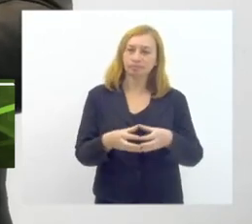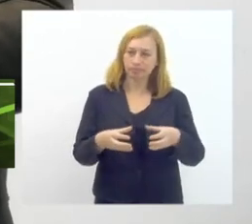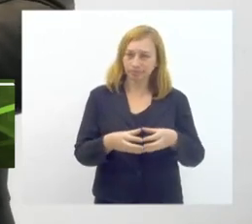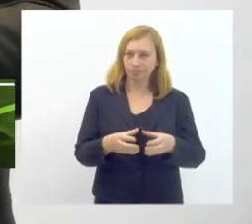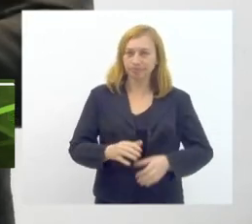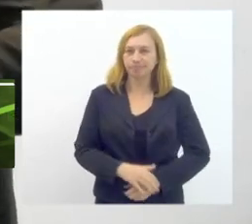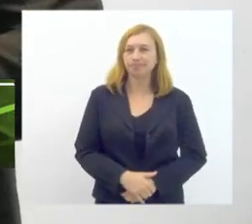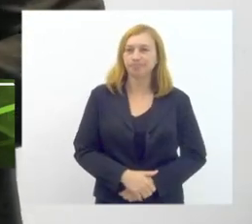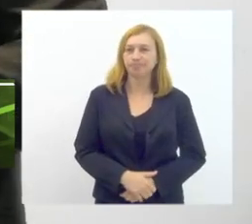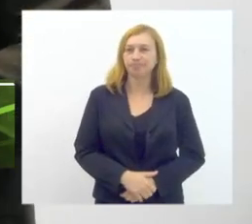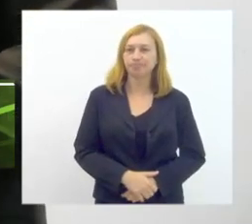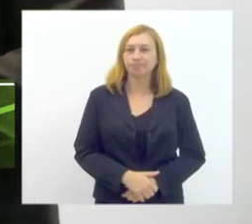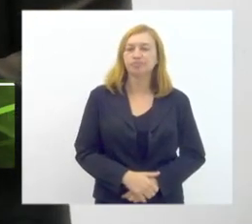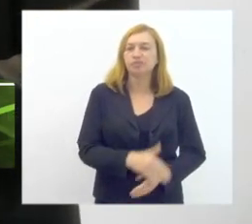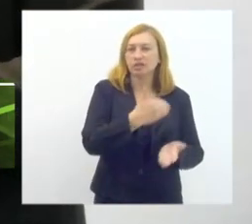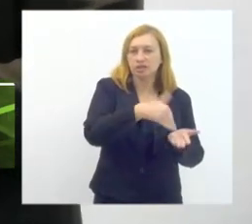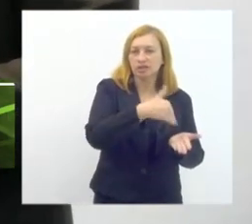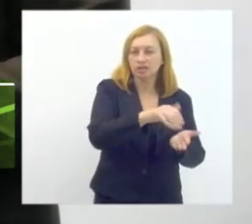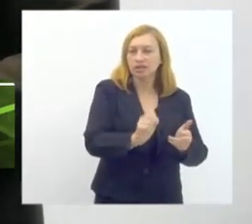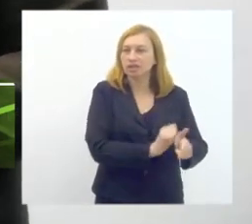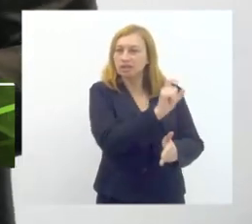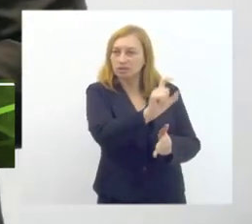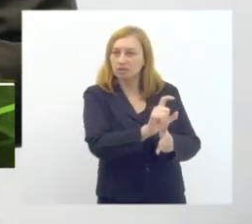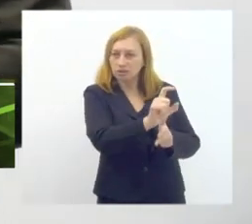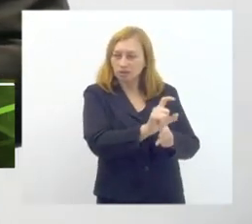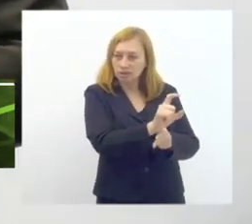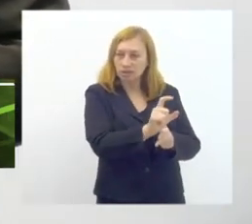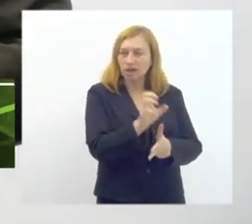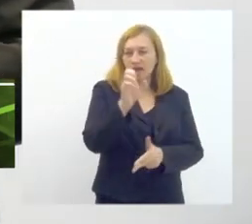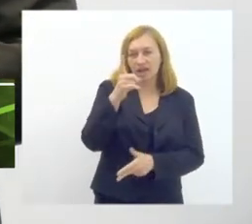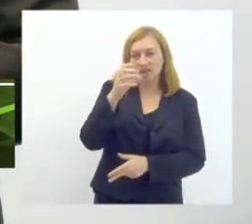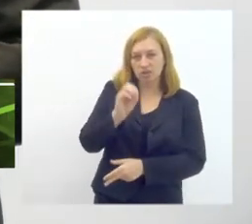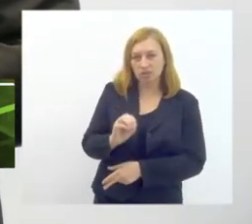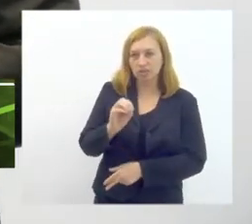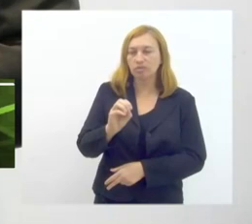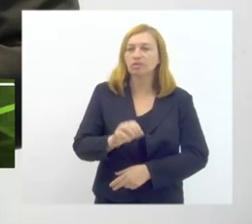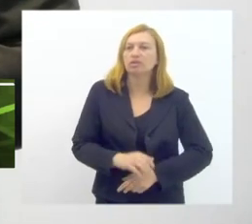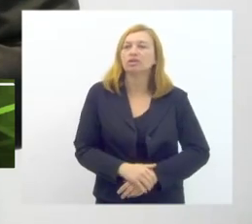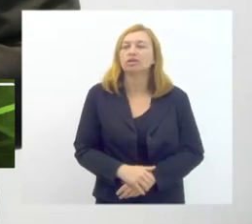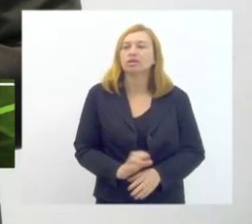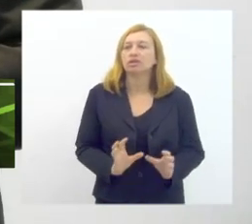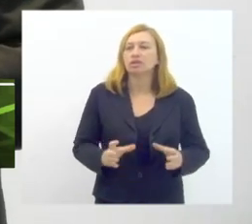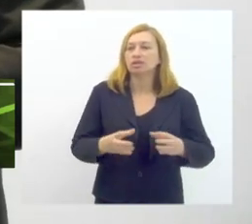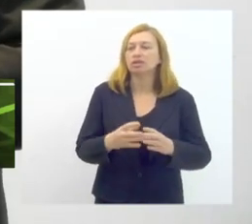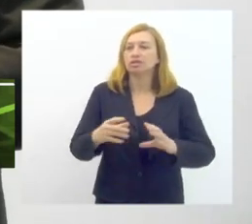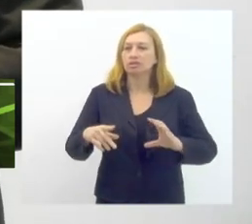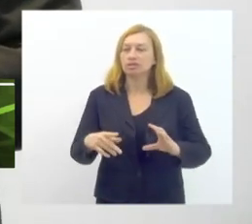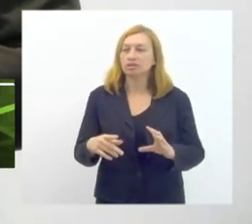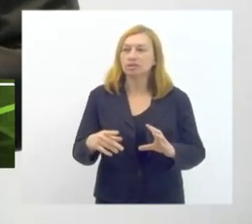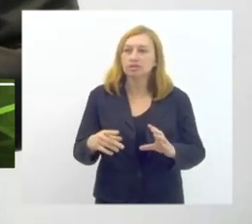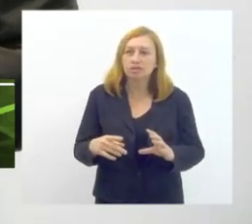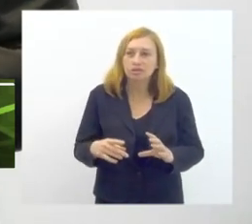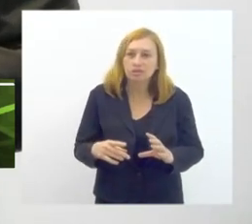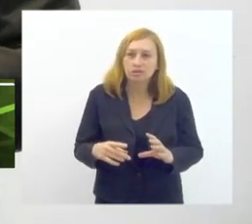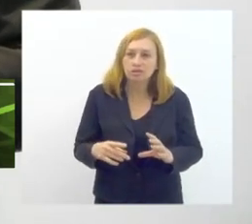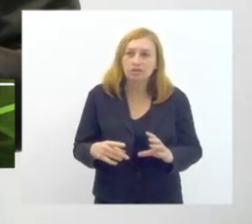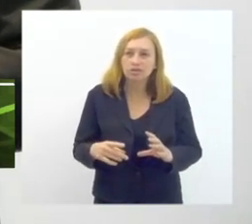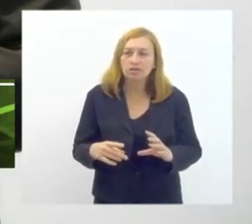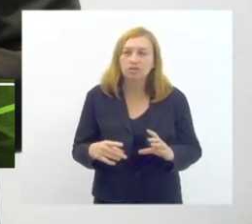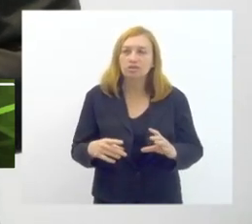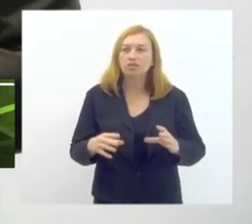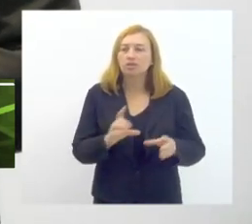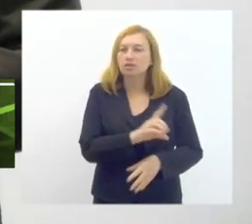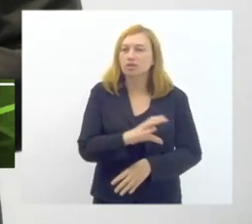composição: secretário executivo, Ézio Tavares, e as câmaras técnicas com seus respectivos